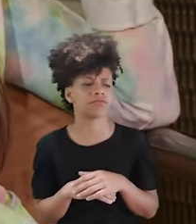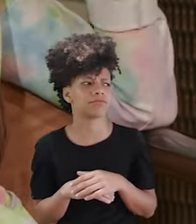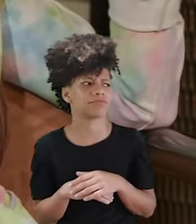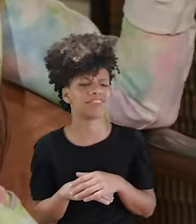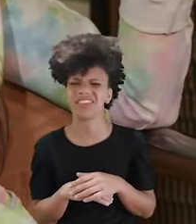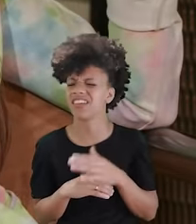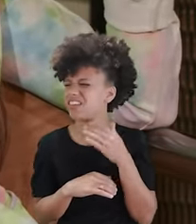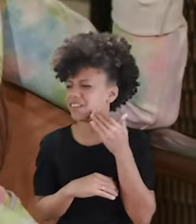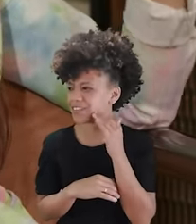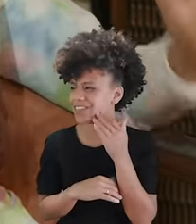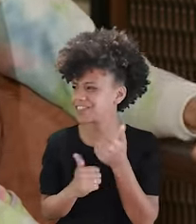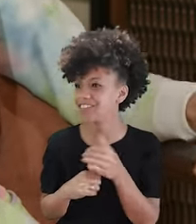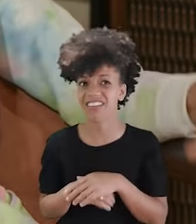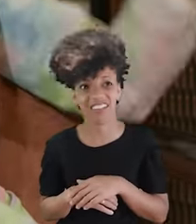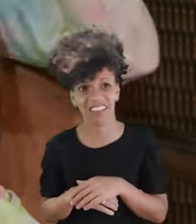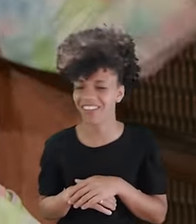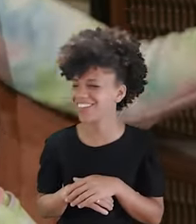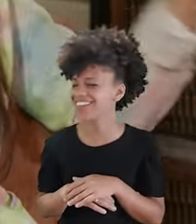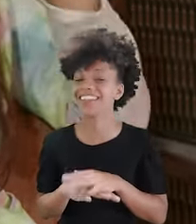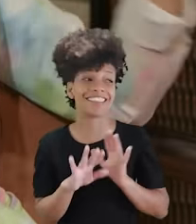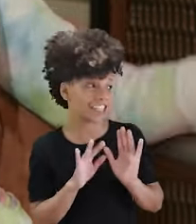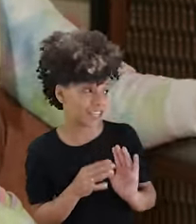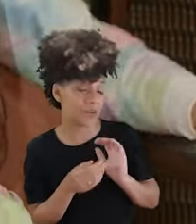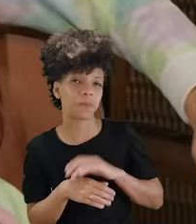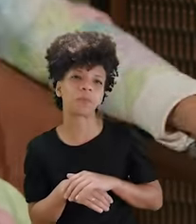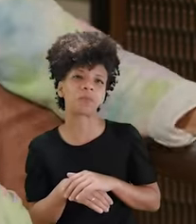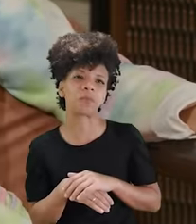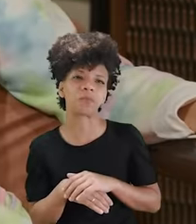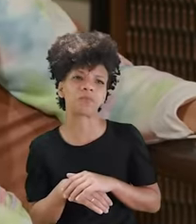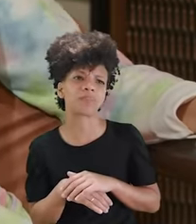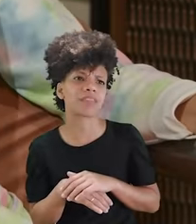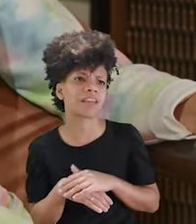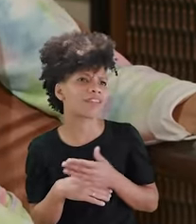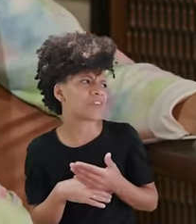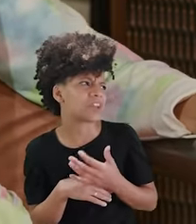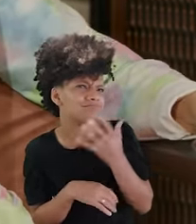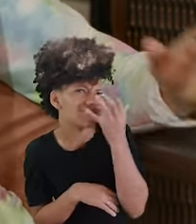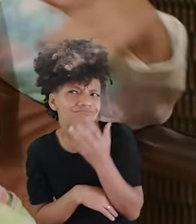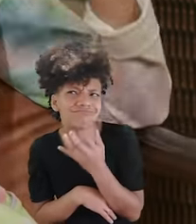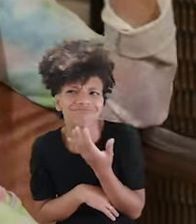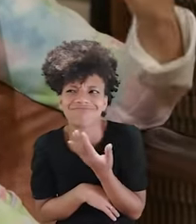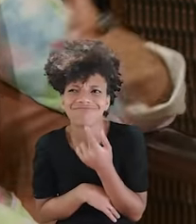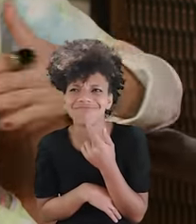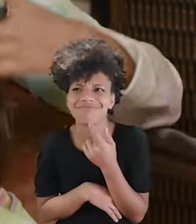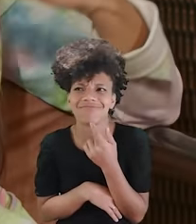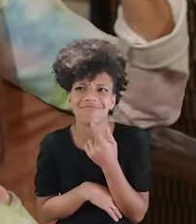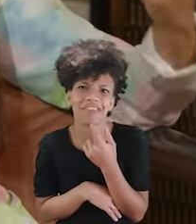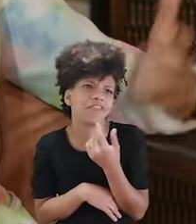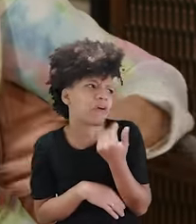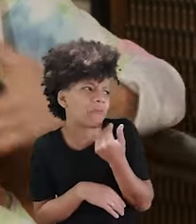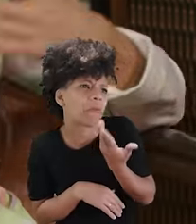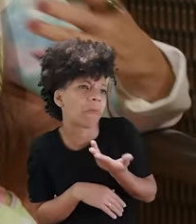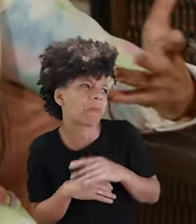era cara e taça tipo só vamos comer aí aí eu achei que não ia dar em nada e tinha essa coisa